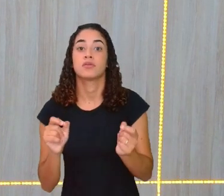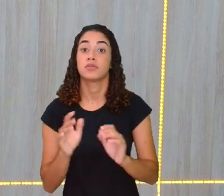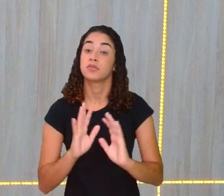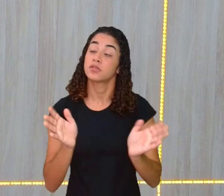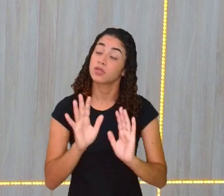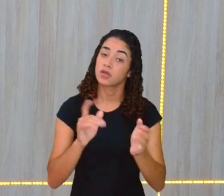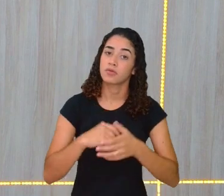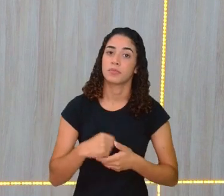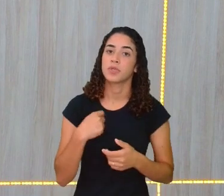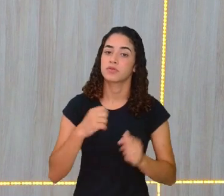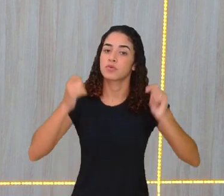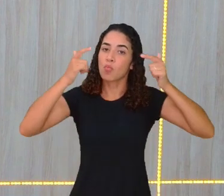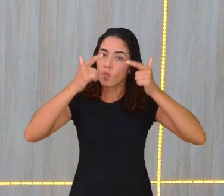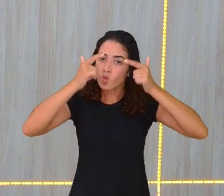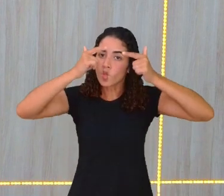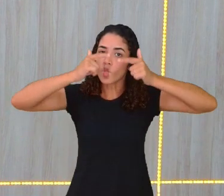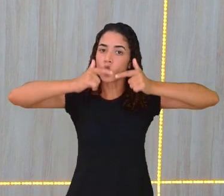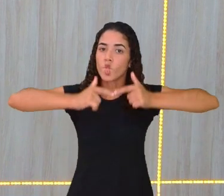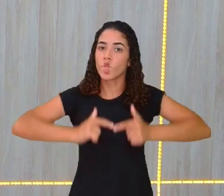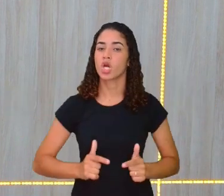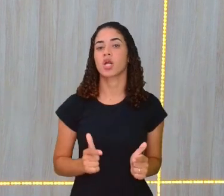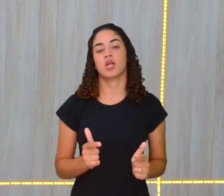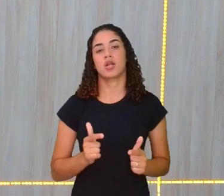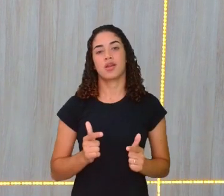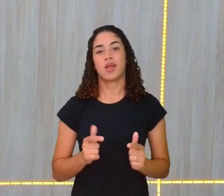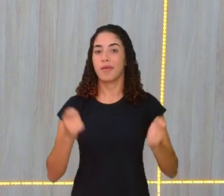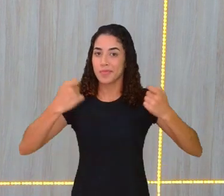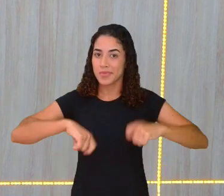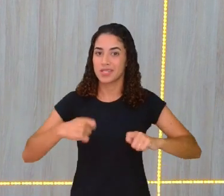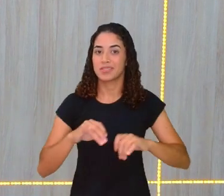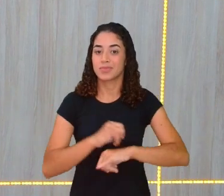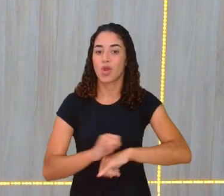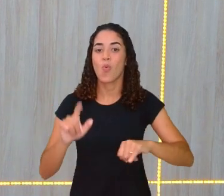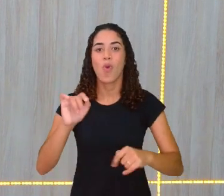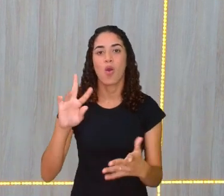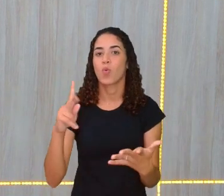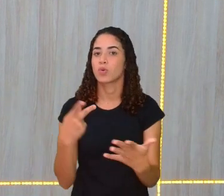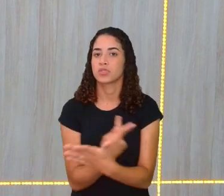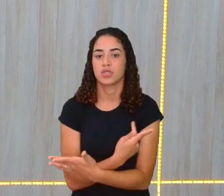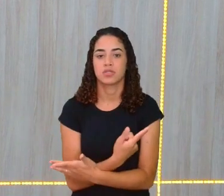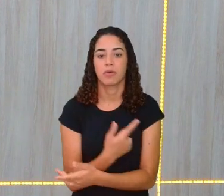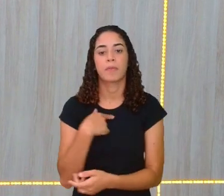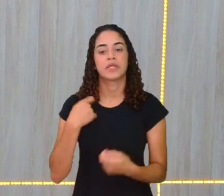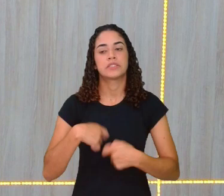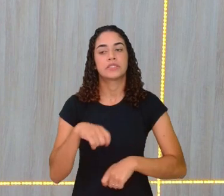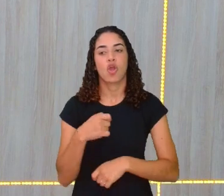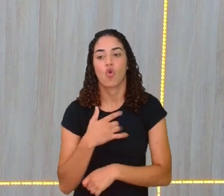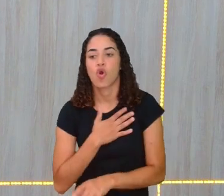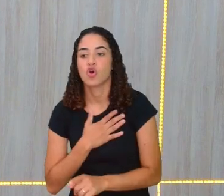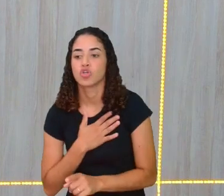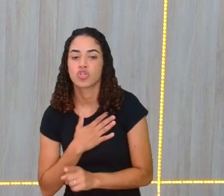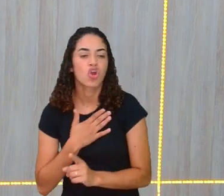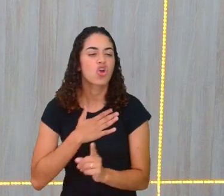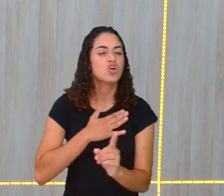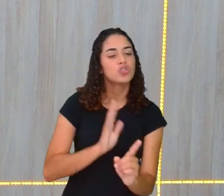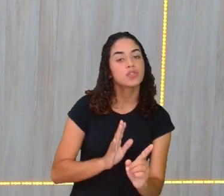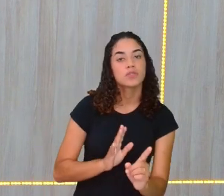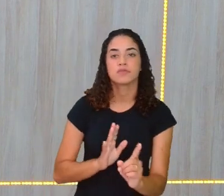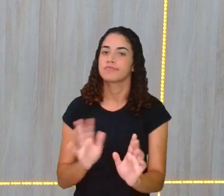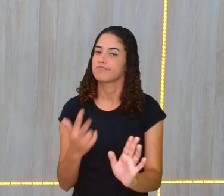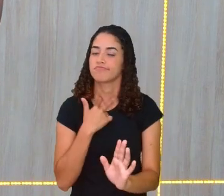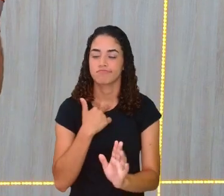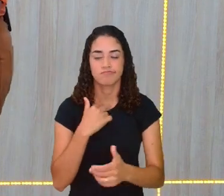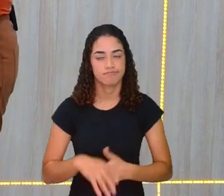dá aí, no momento em que eu simplesmente relato aquilo que aconteceu, sem dizer se eu gosto ou não daquilo que